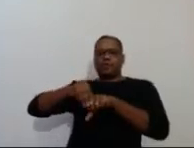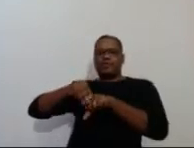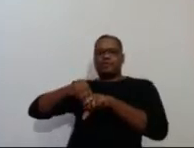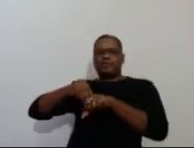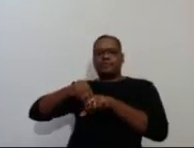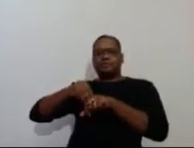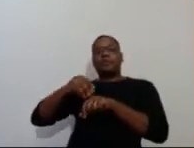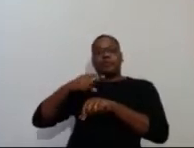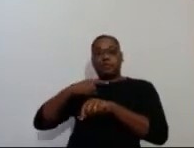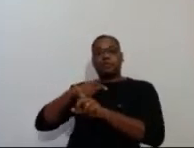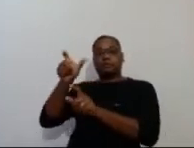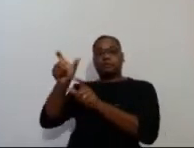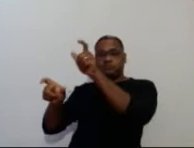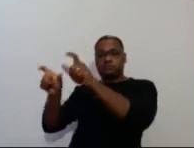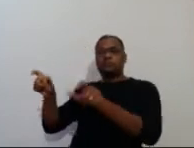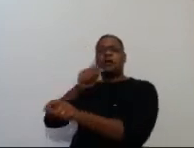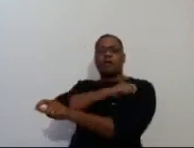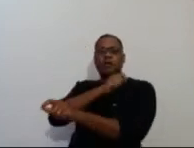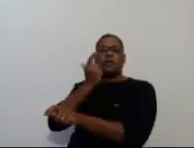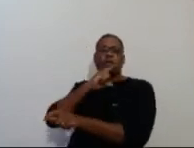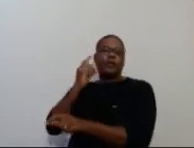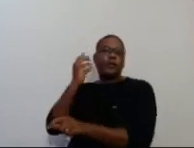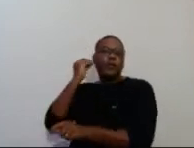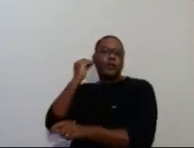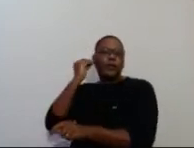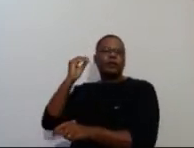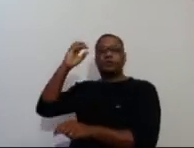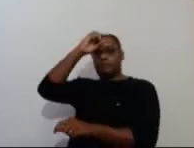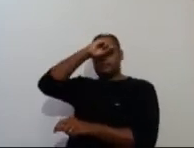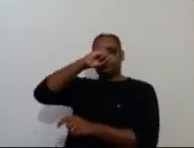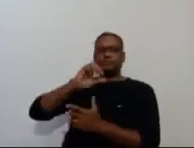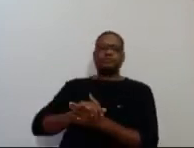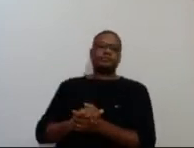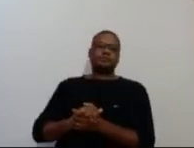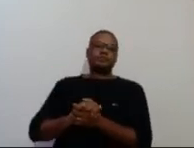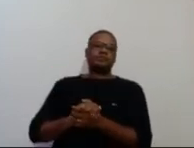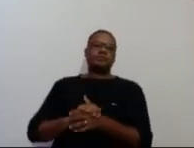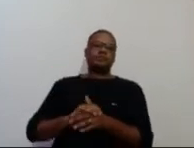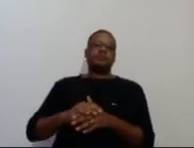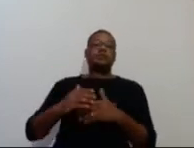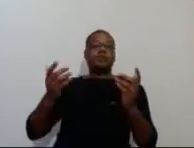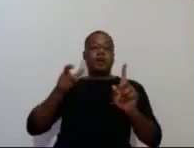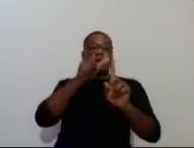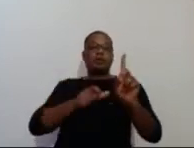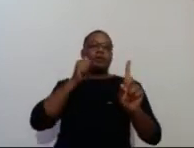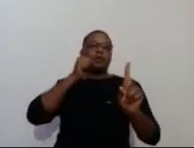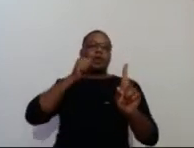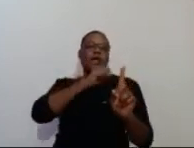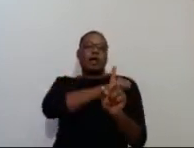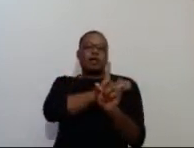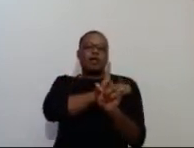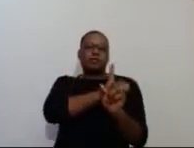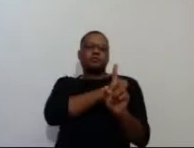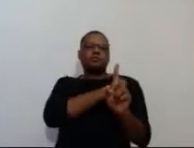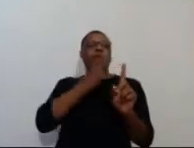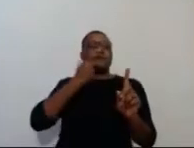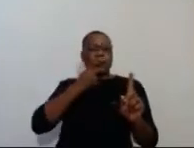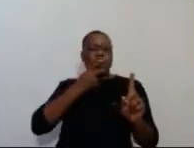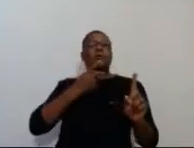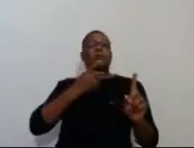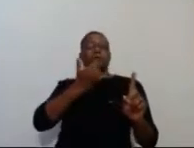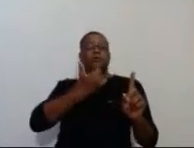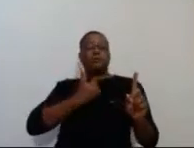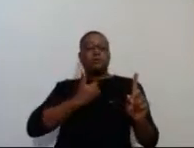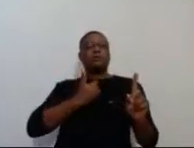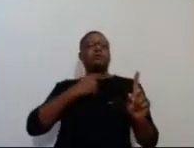que agora, no meio da pandemia, ela aprendeu que ela aprende melhor ouvindo. E o podcast é excelente para isso. Inclusive, eu também